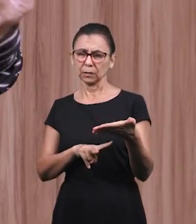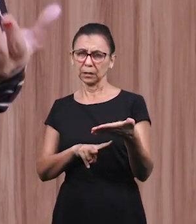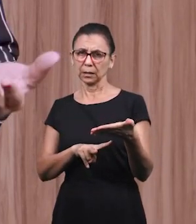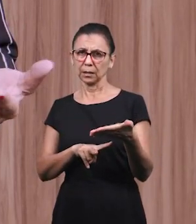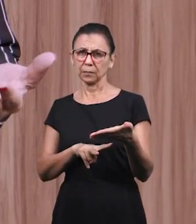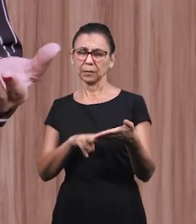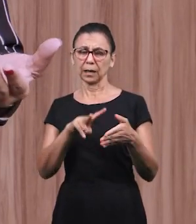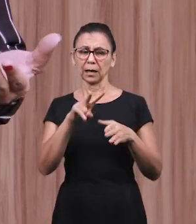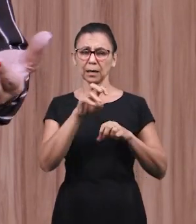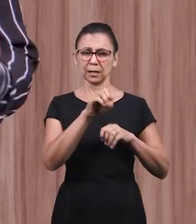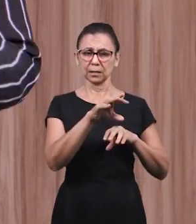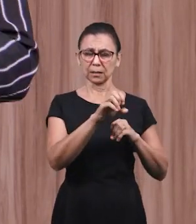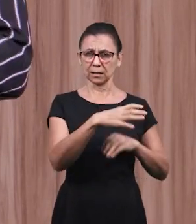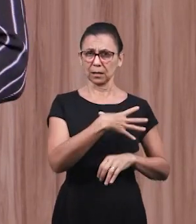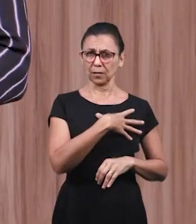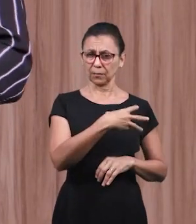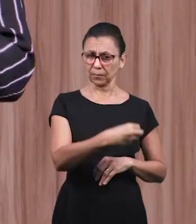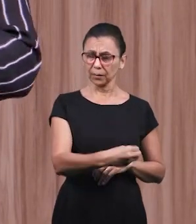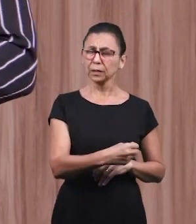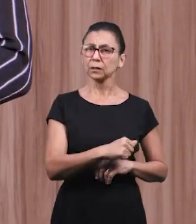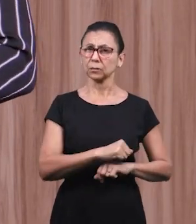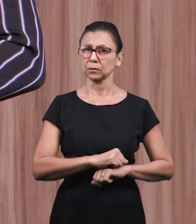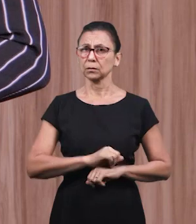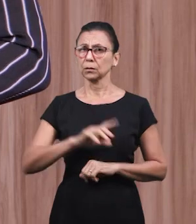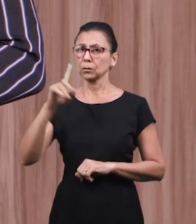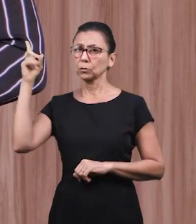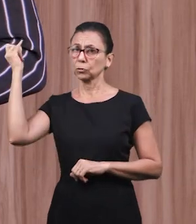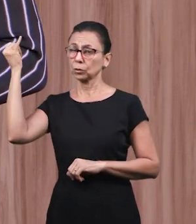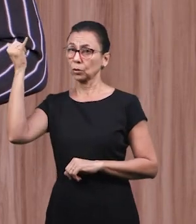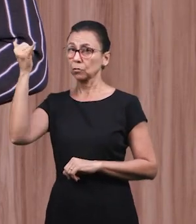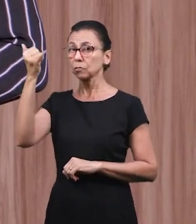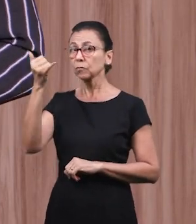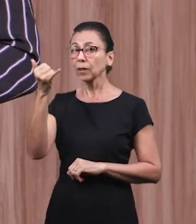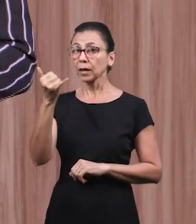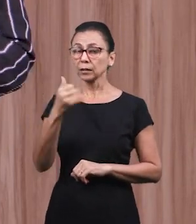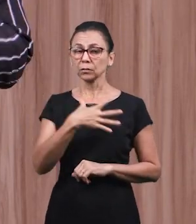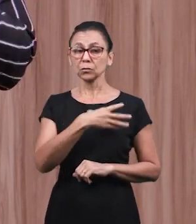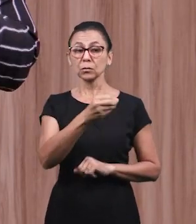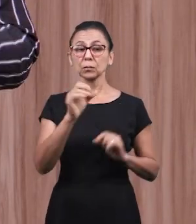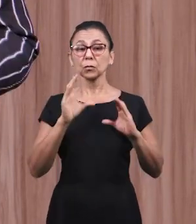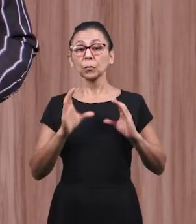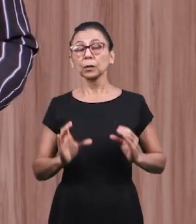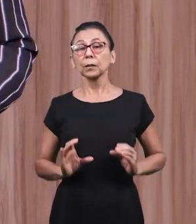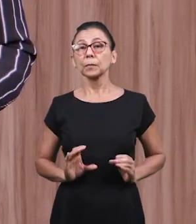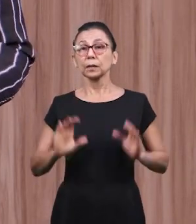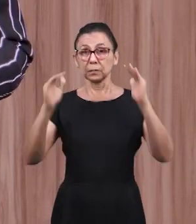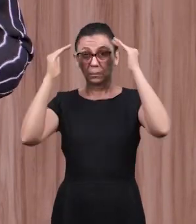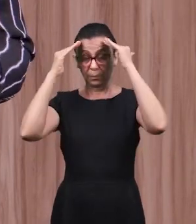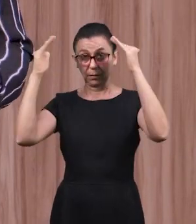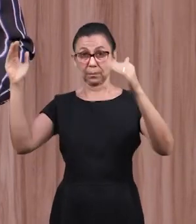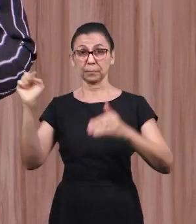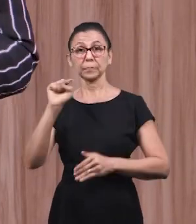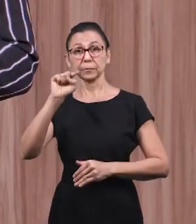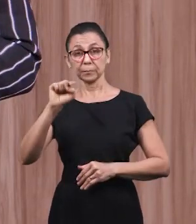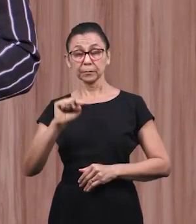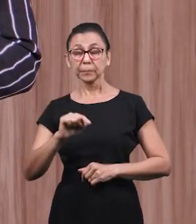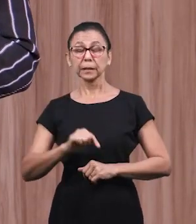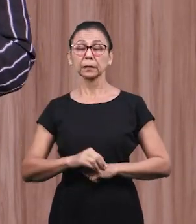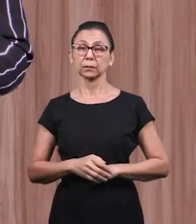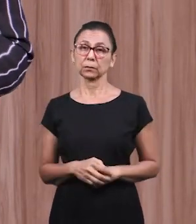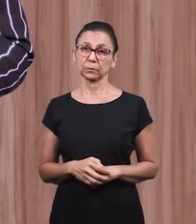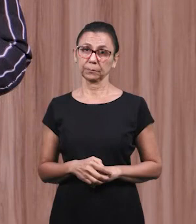Senhor, no momento em que o servo está orando ou quando o Senhor fala em profecias? E para além do nosso testemunho, da nossa